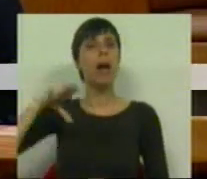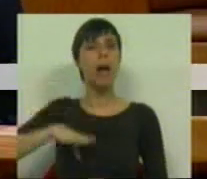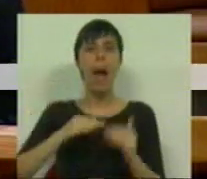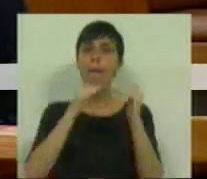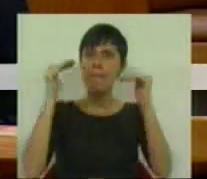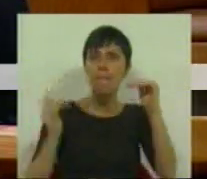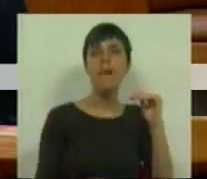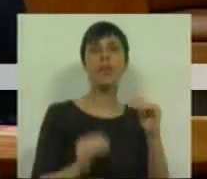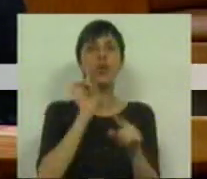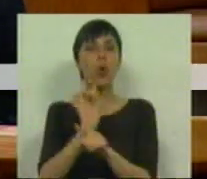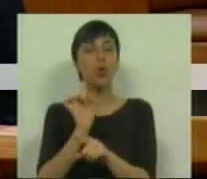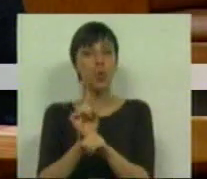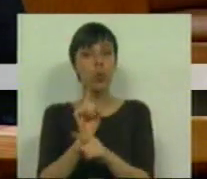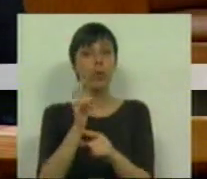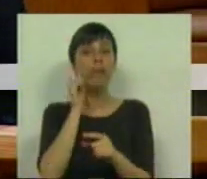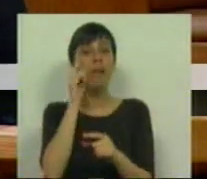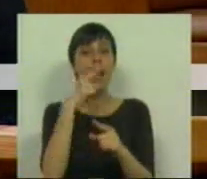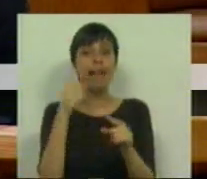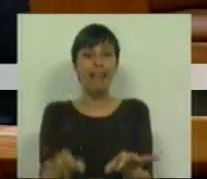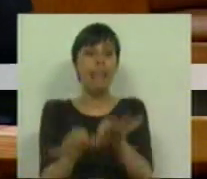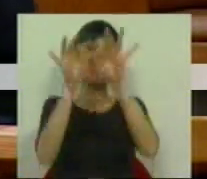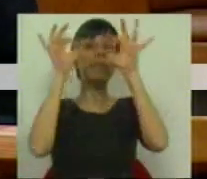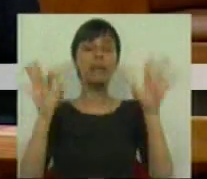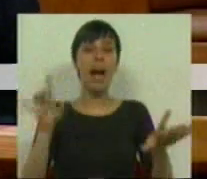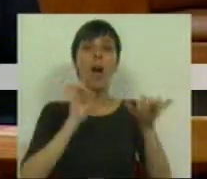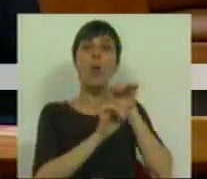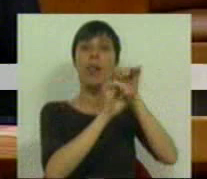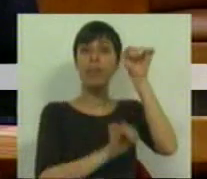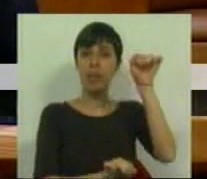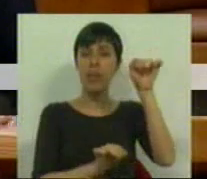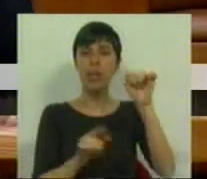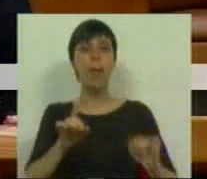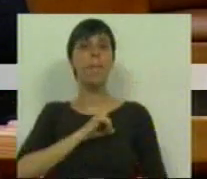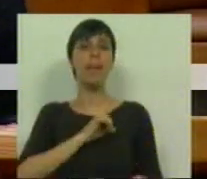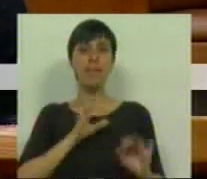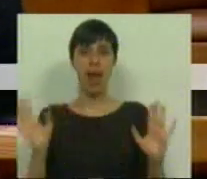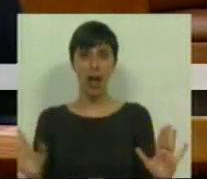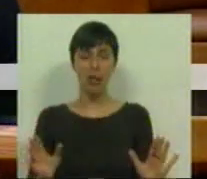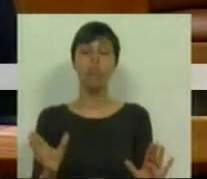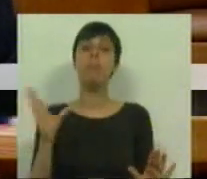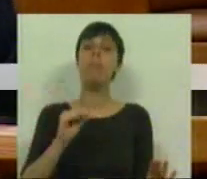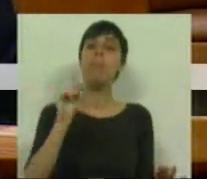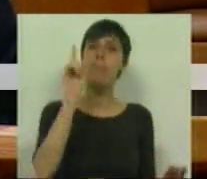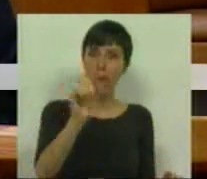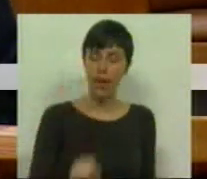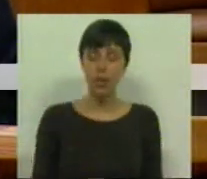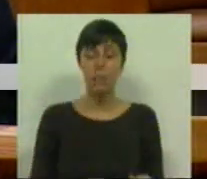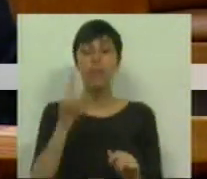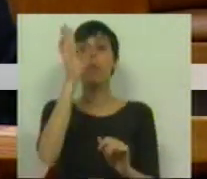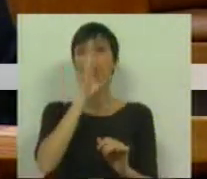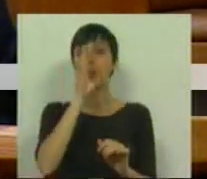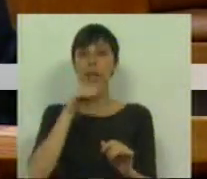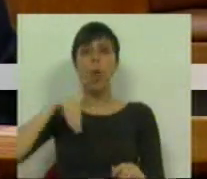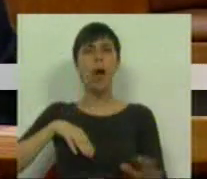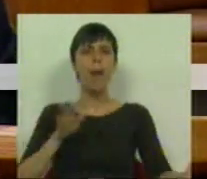ganham menos do que os com idênticas qualificações no privado. Mais, se contarmos